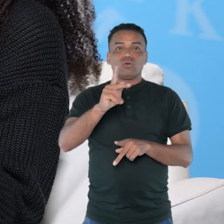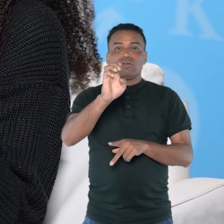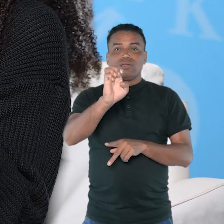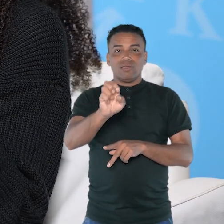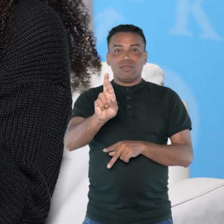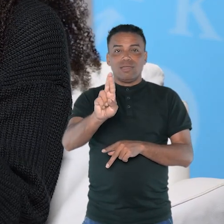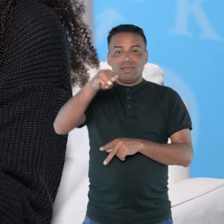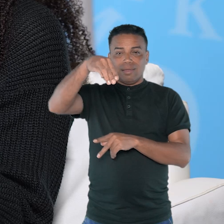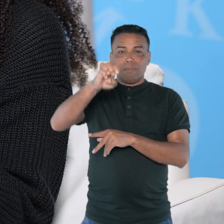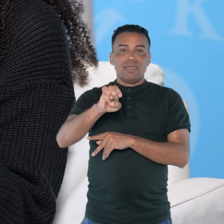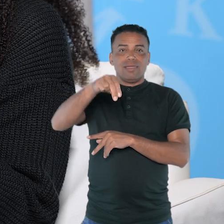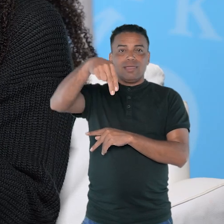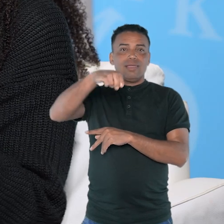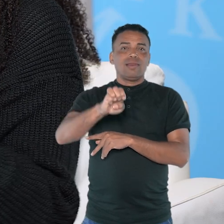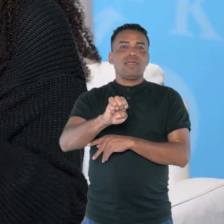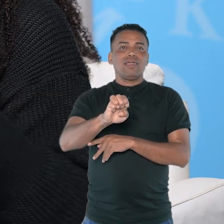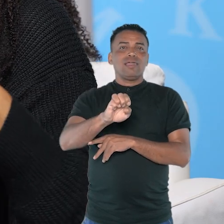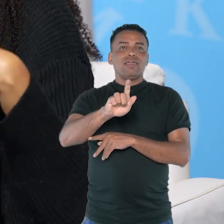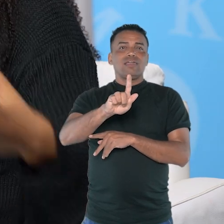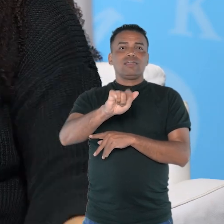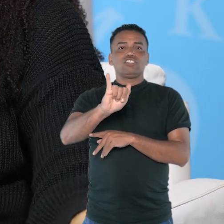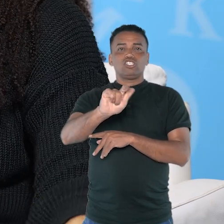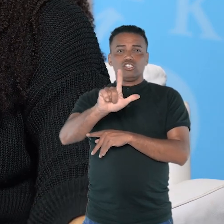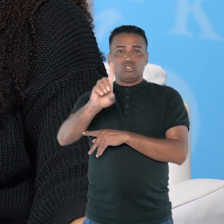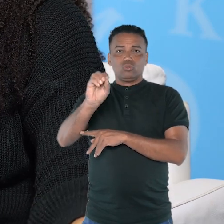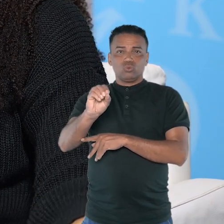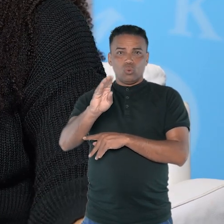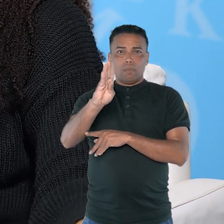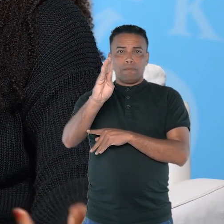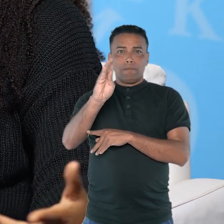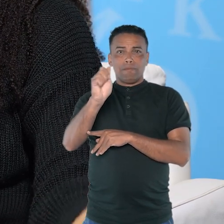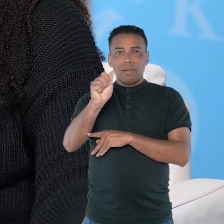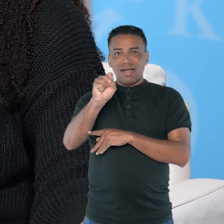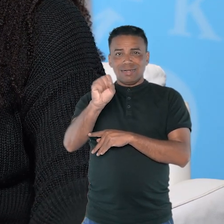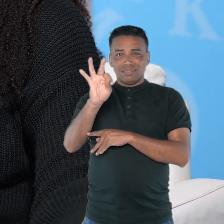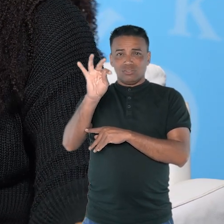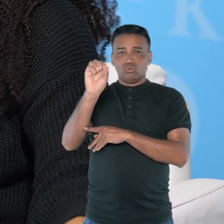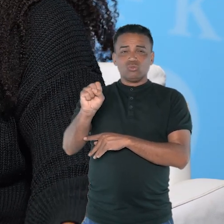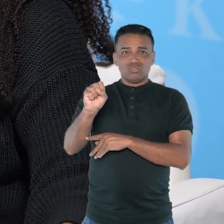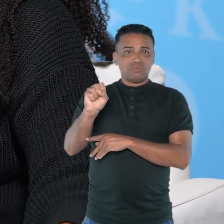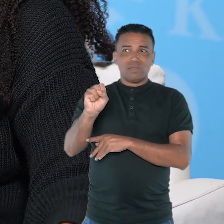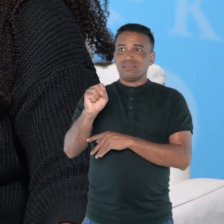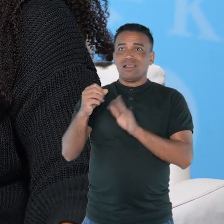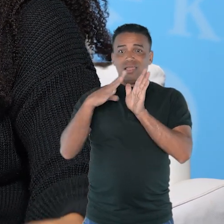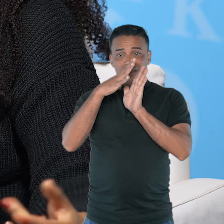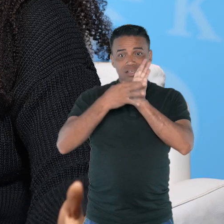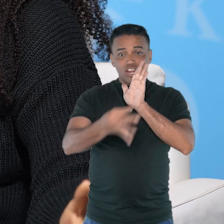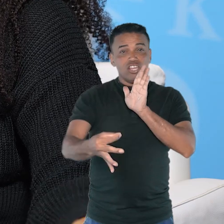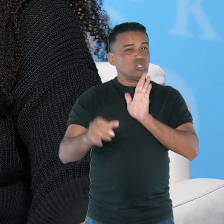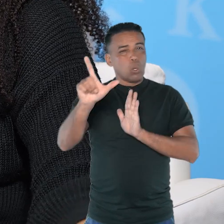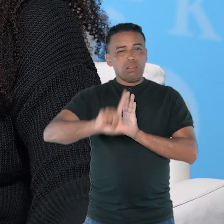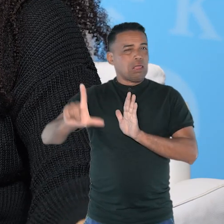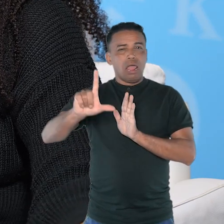Bastos, um professor brilhante que já faleceu, mas um crítico literário muito reconhecido no país. Eu